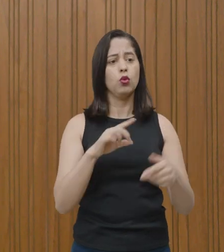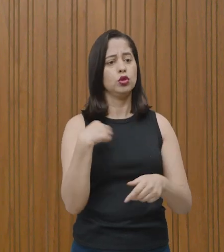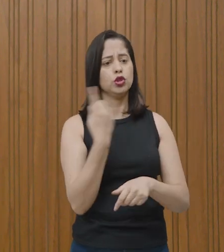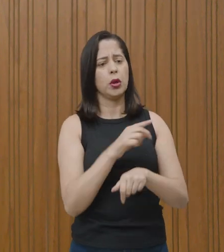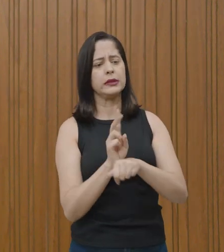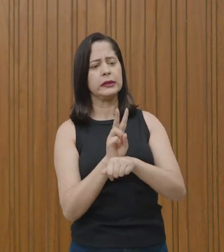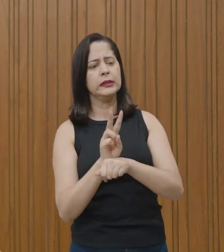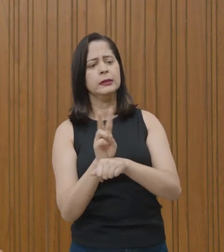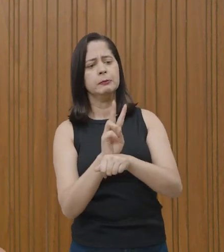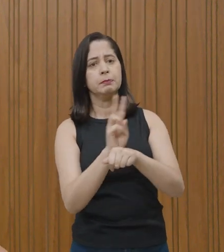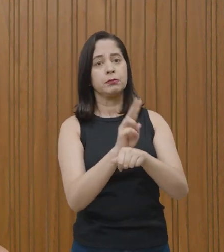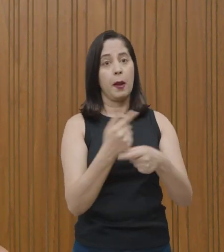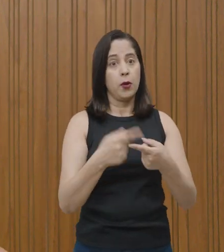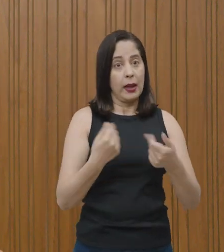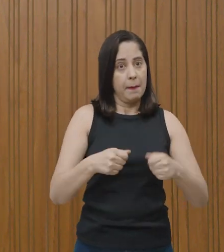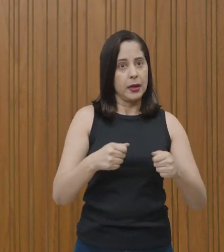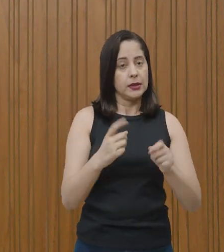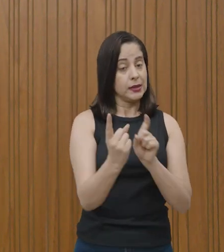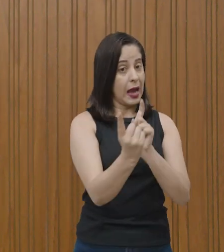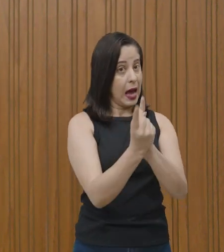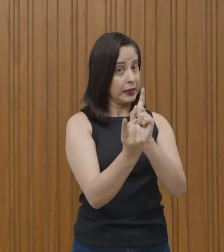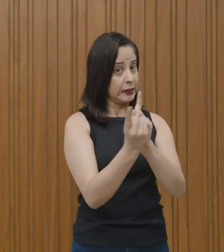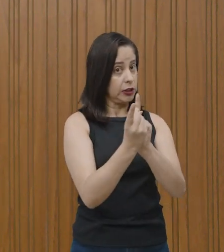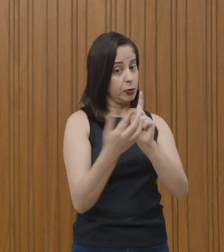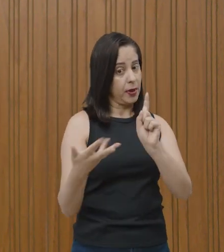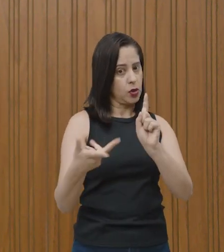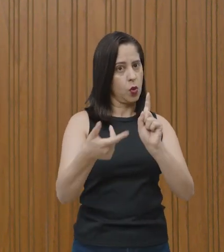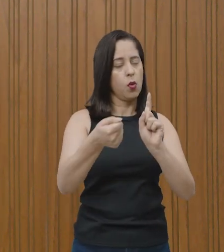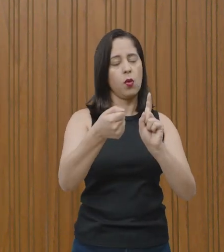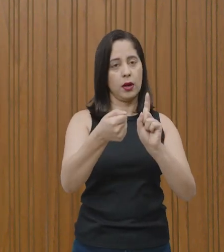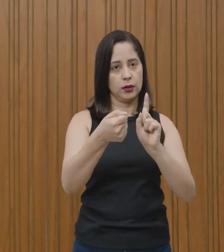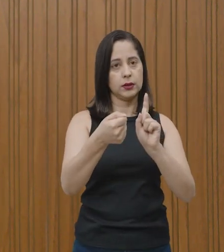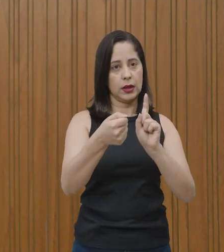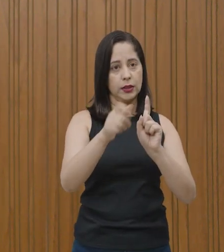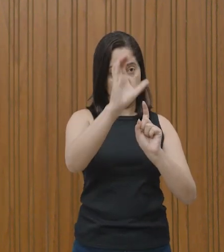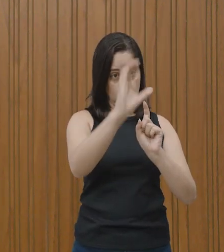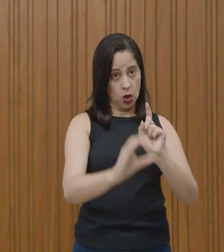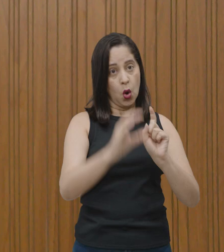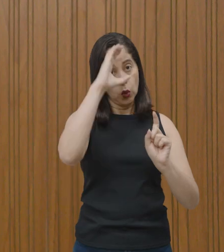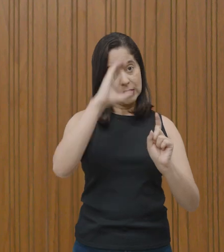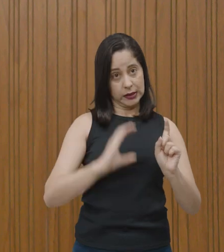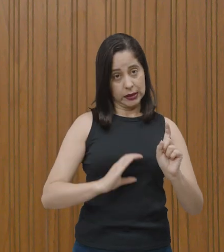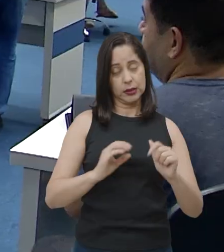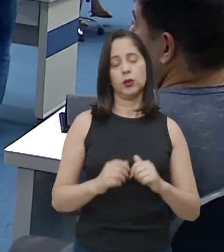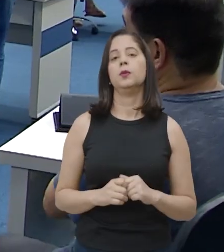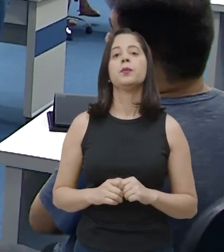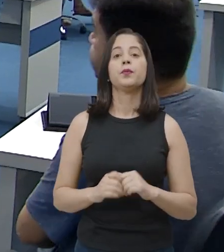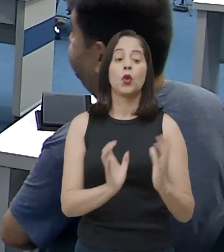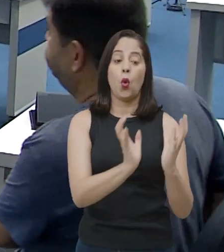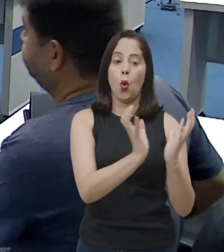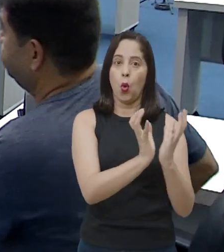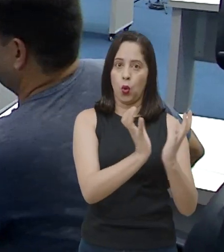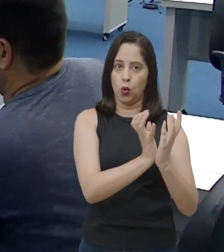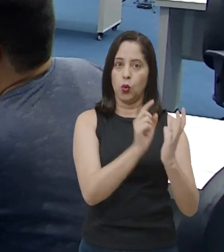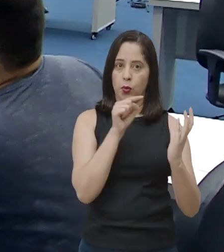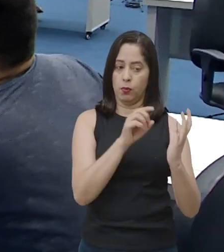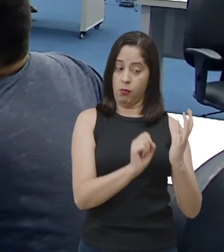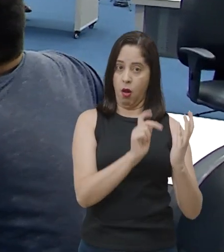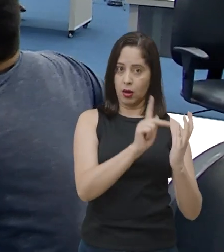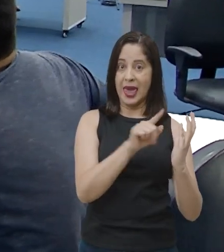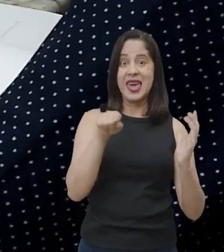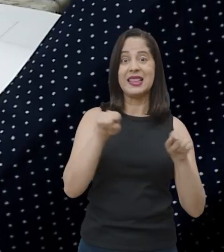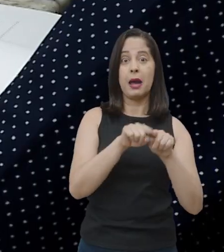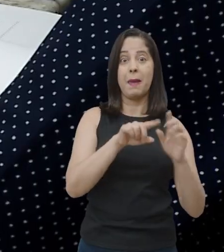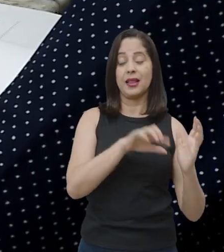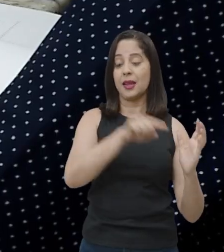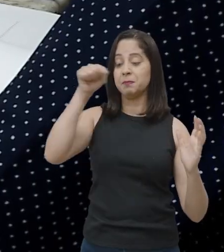que a gente possa estar entregando ali um serviço de qualidade para o cidadão joseense. Além da comissão presente na